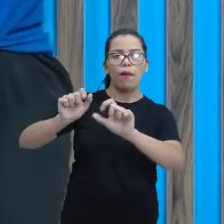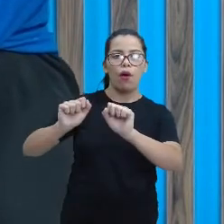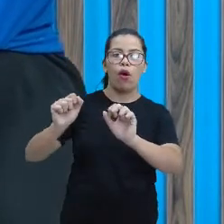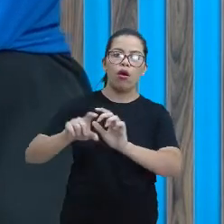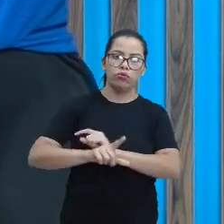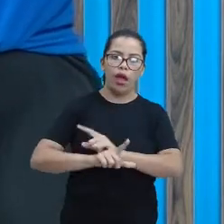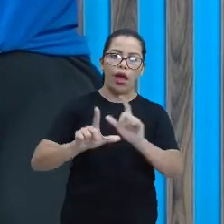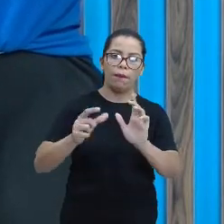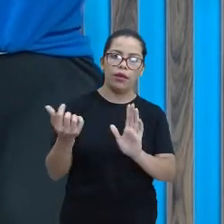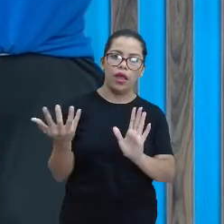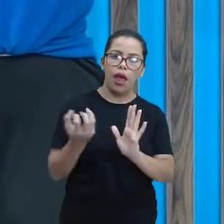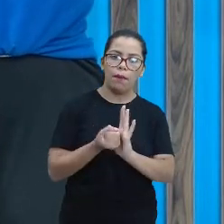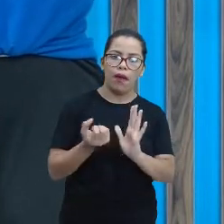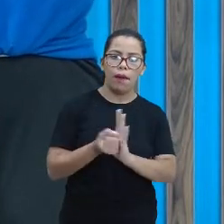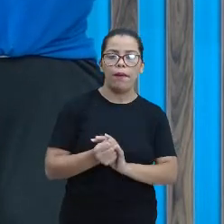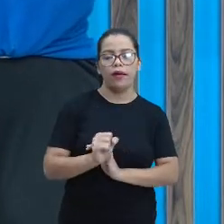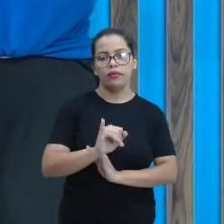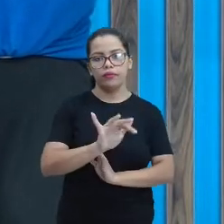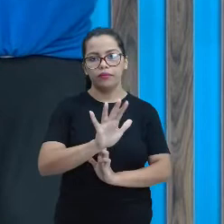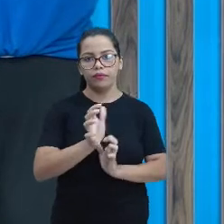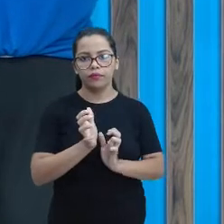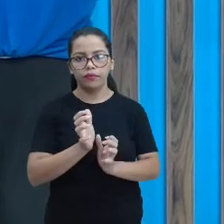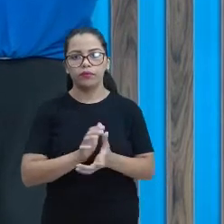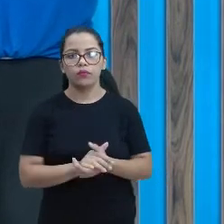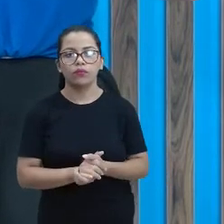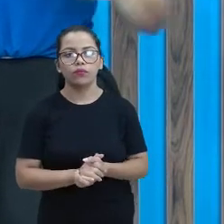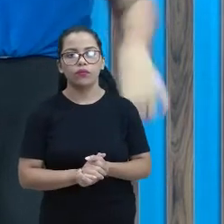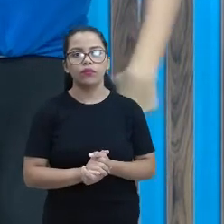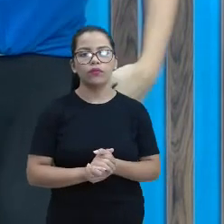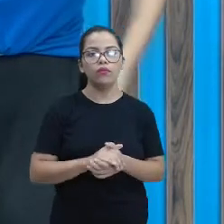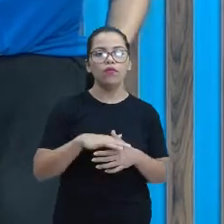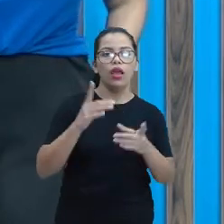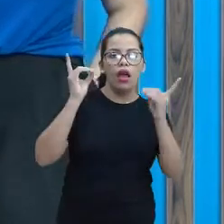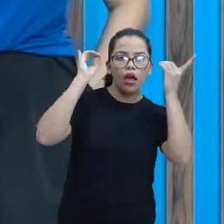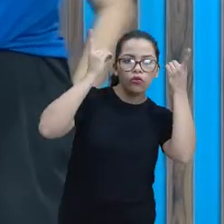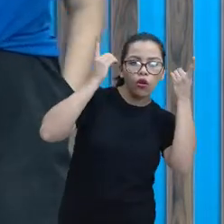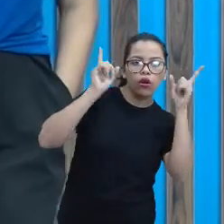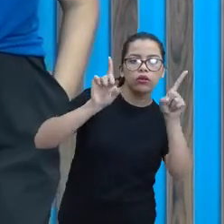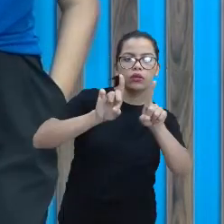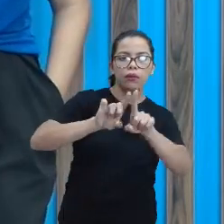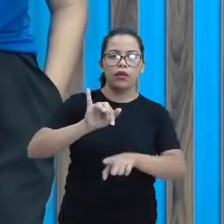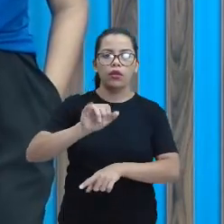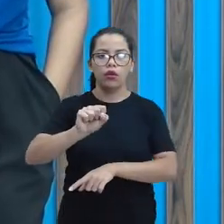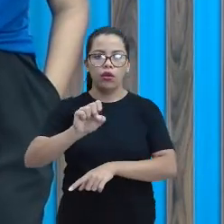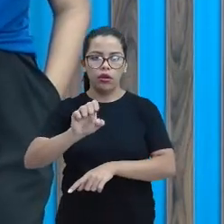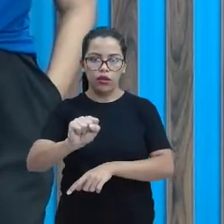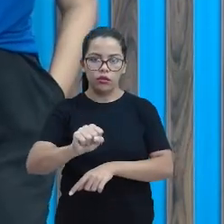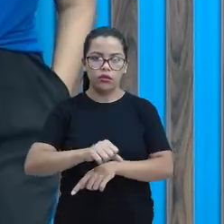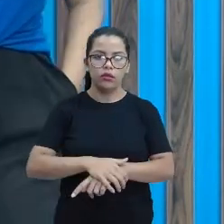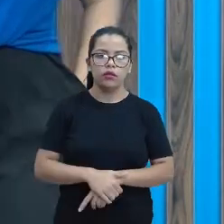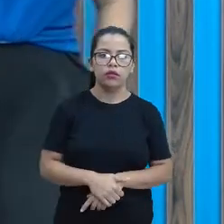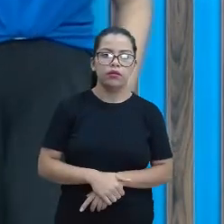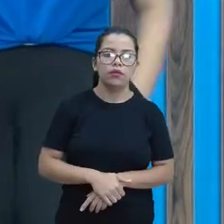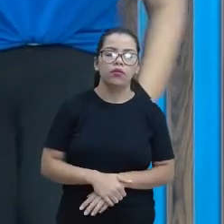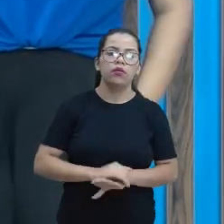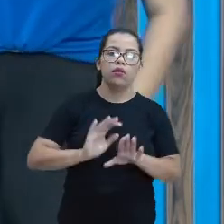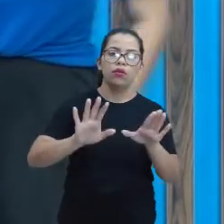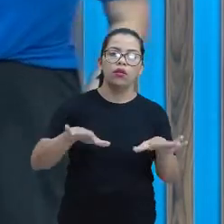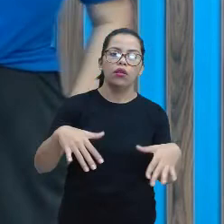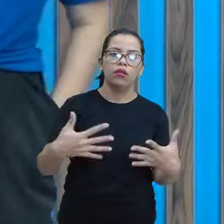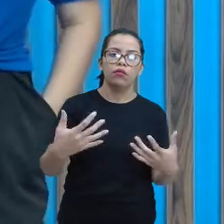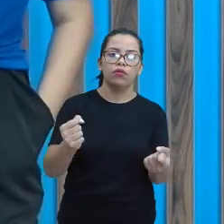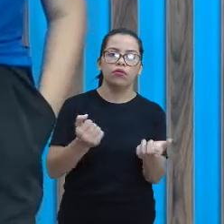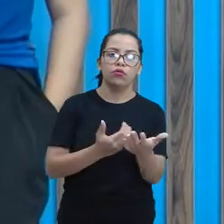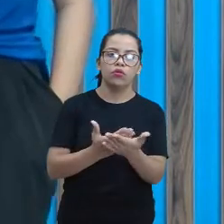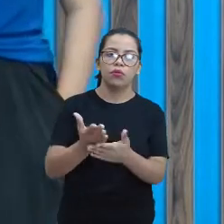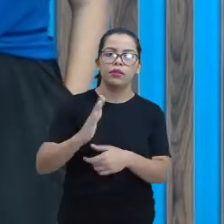tela, tanto para quem é Android quanto para quem é iOS, tá certo? Então vamos